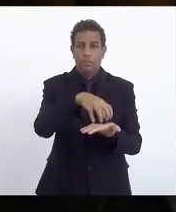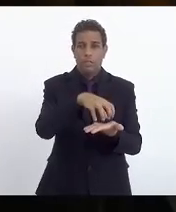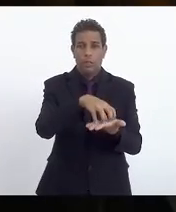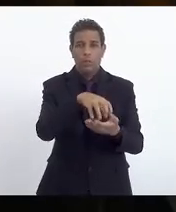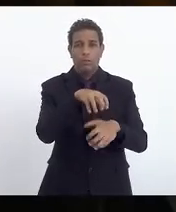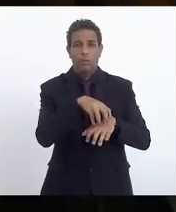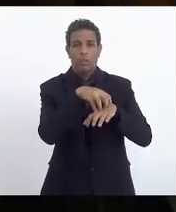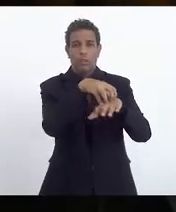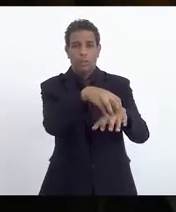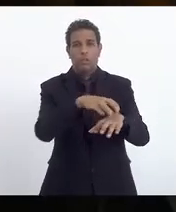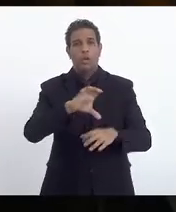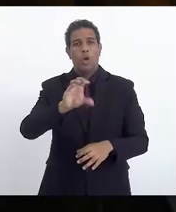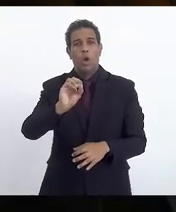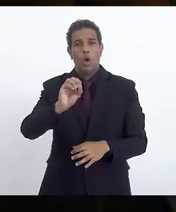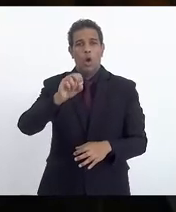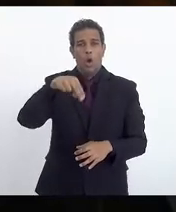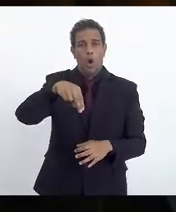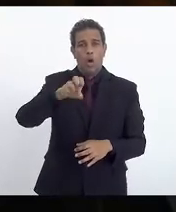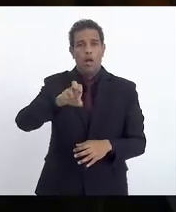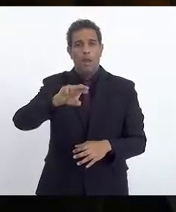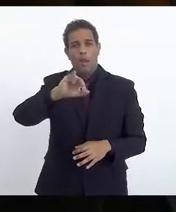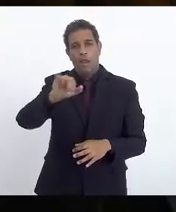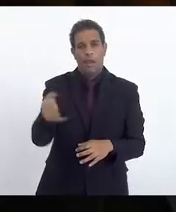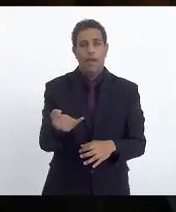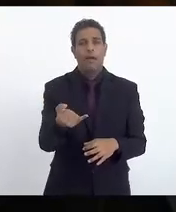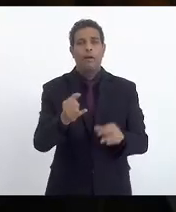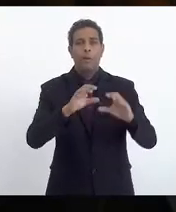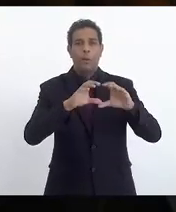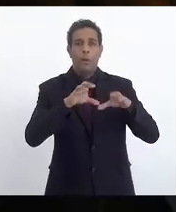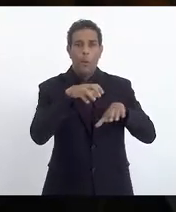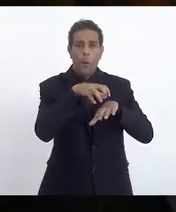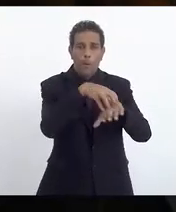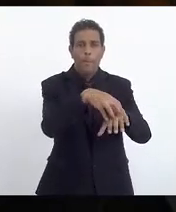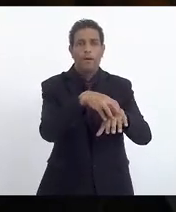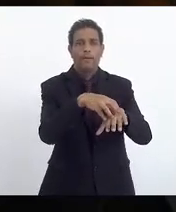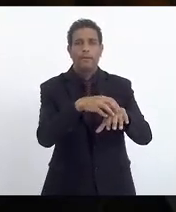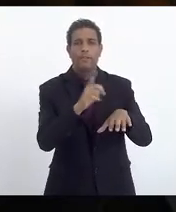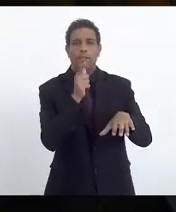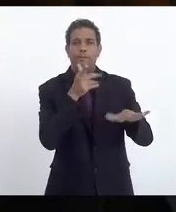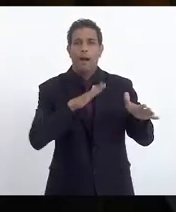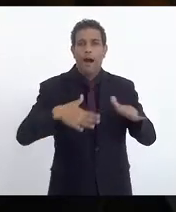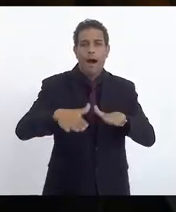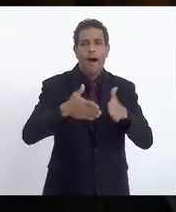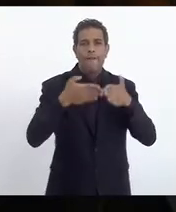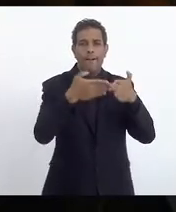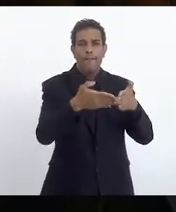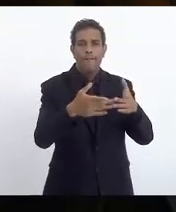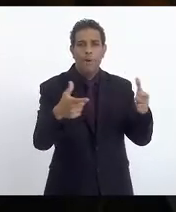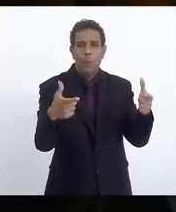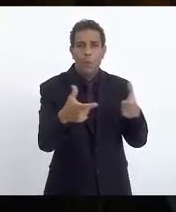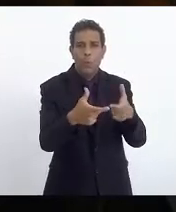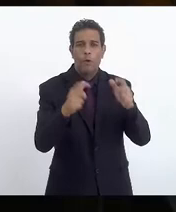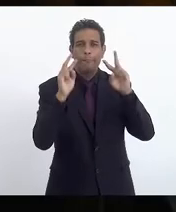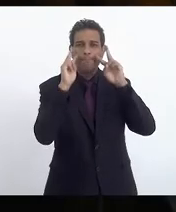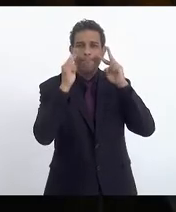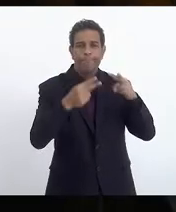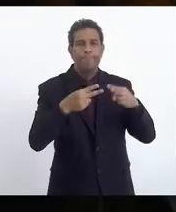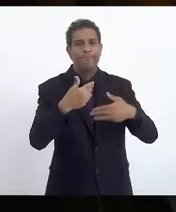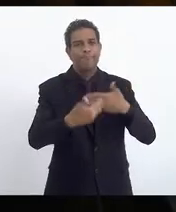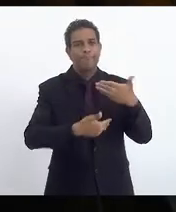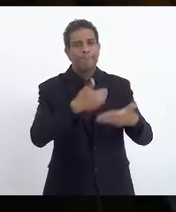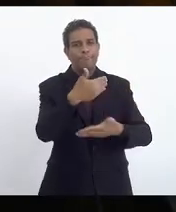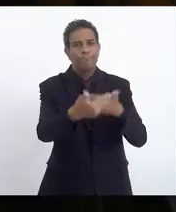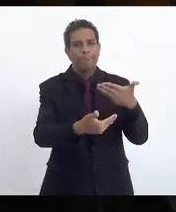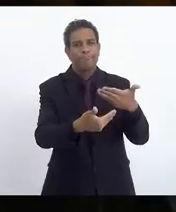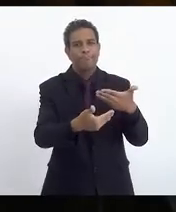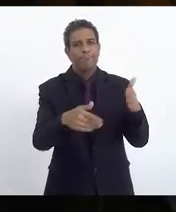a conerj a Companhia de Navegação do Estado do Rio de Janeiro e esse setor é passou a